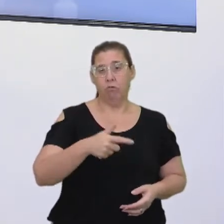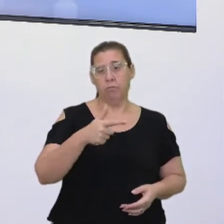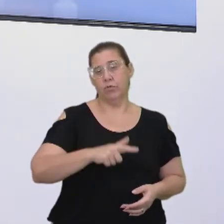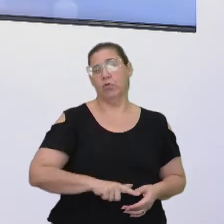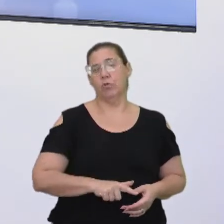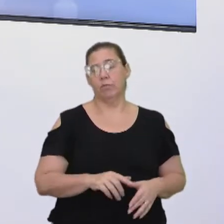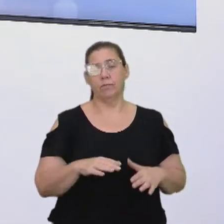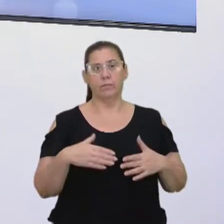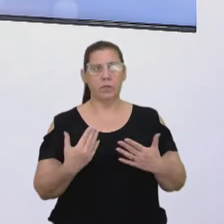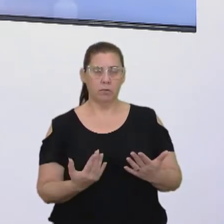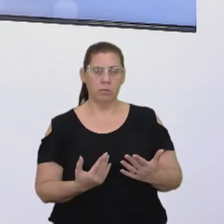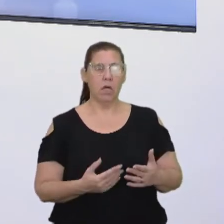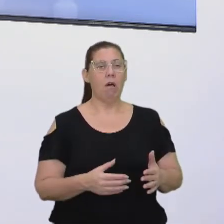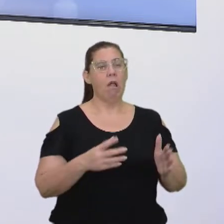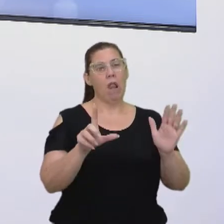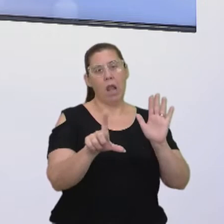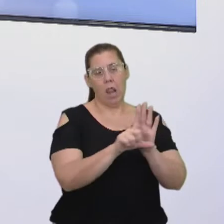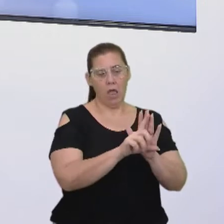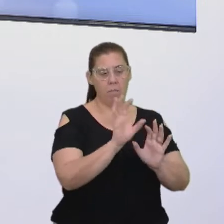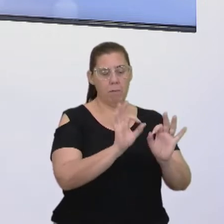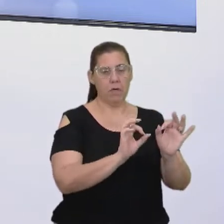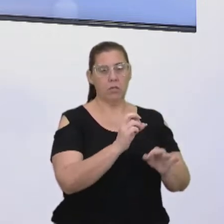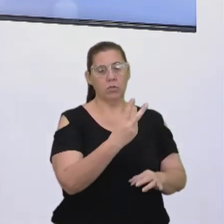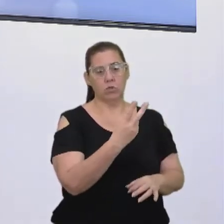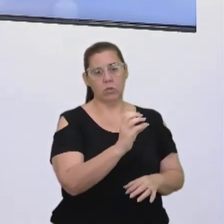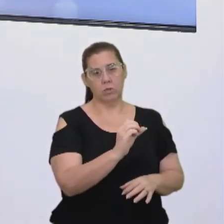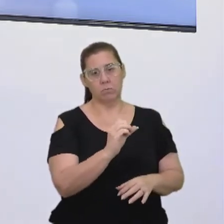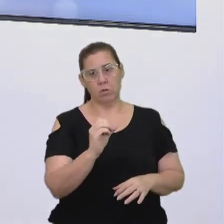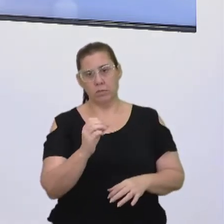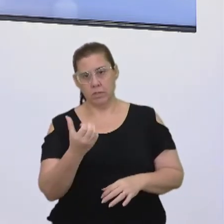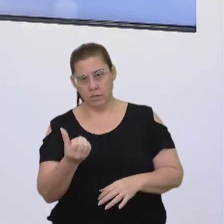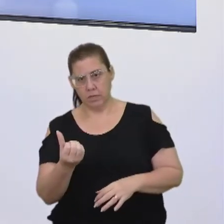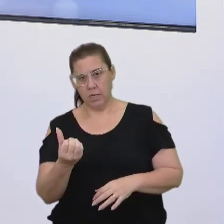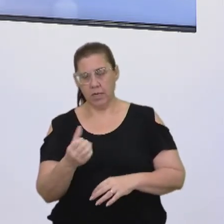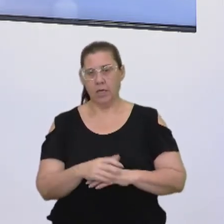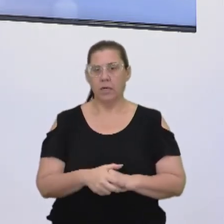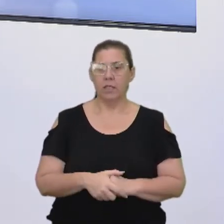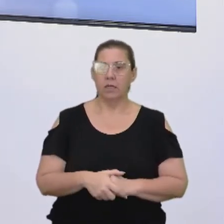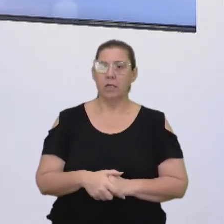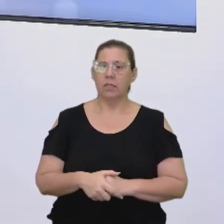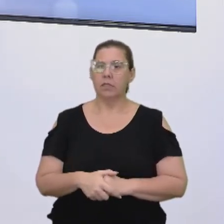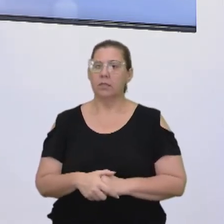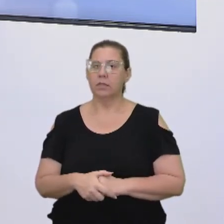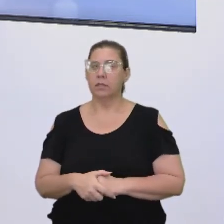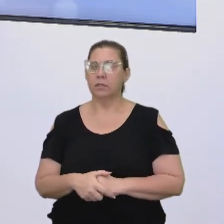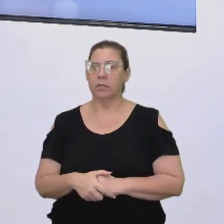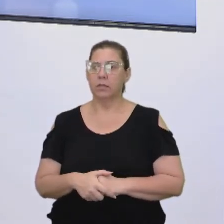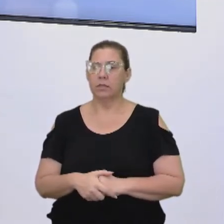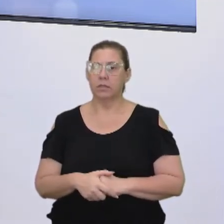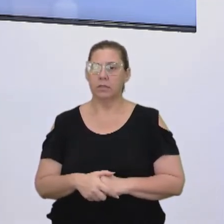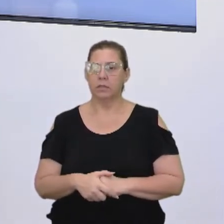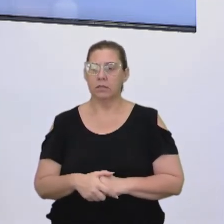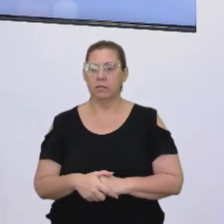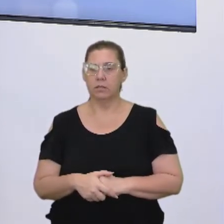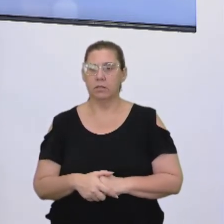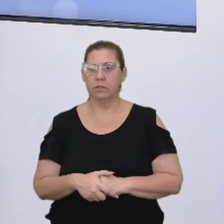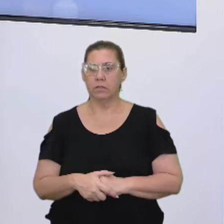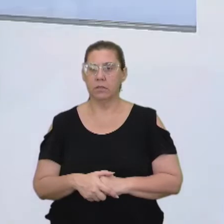é de 2006. A gente saiu do mapa da fome, eu vou até colocar aqui, né?